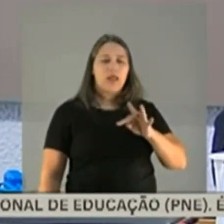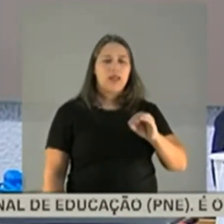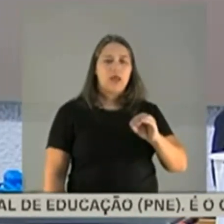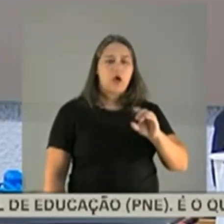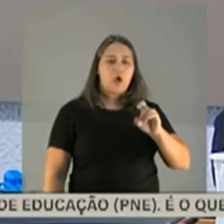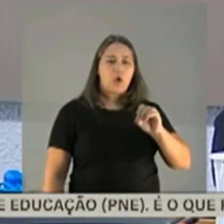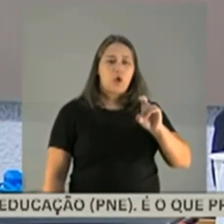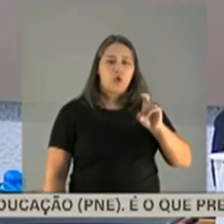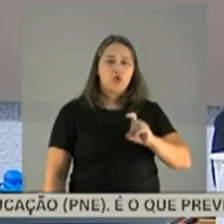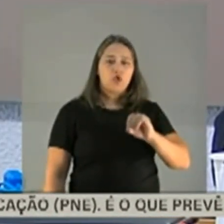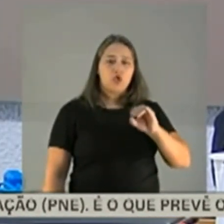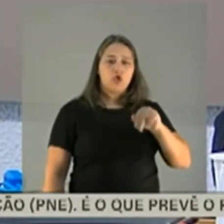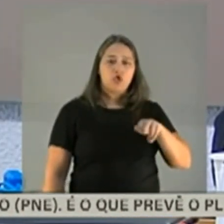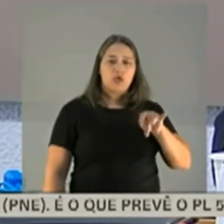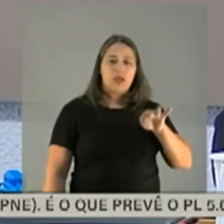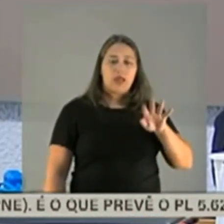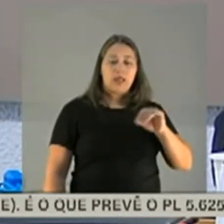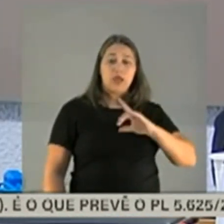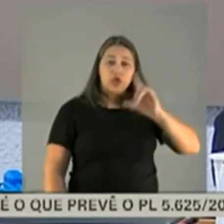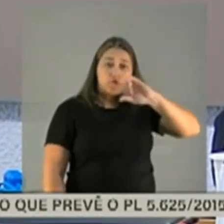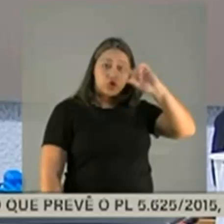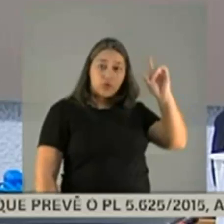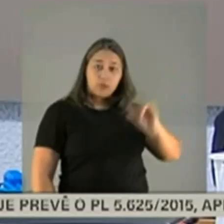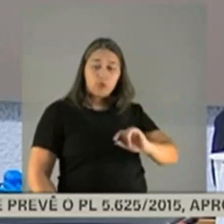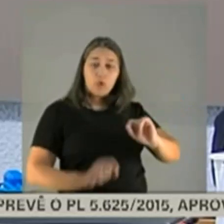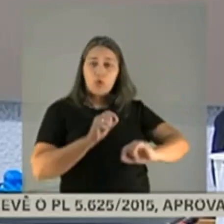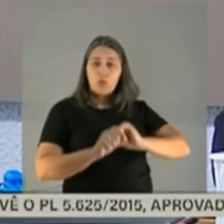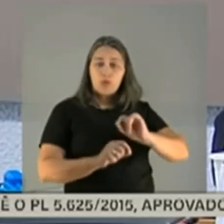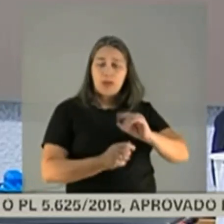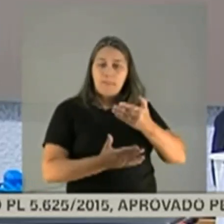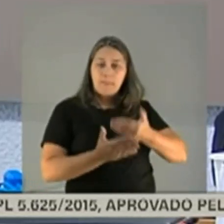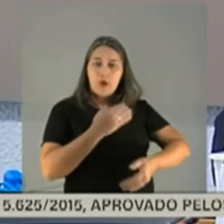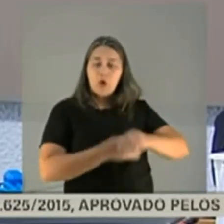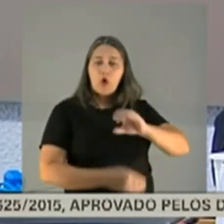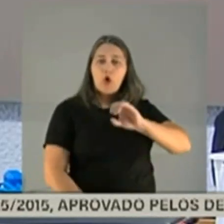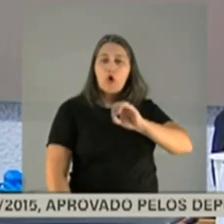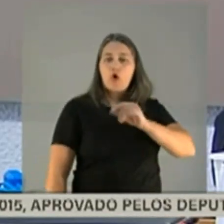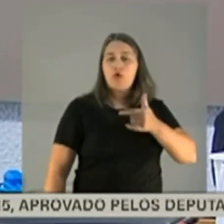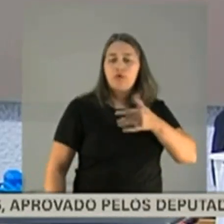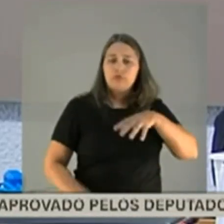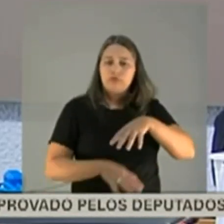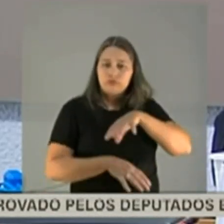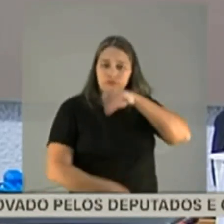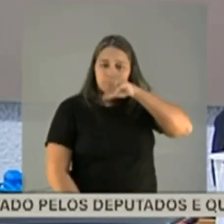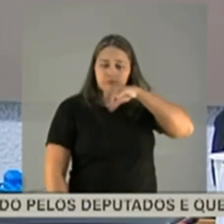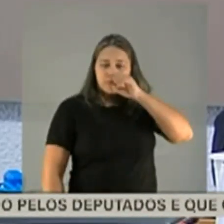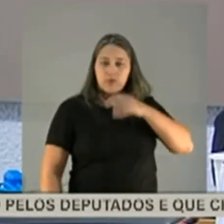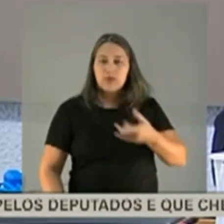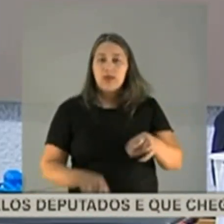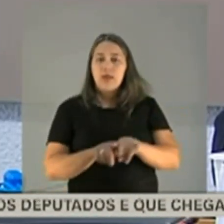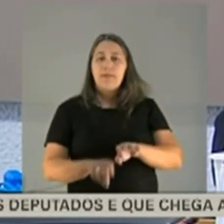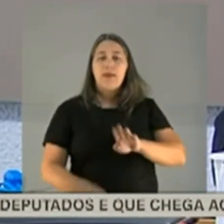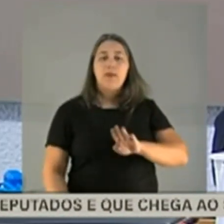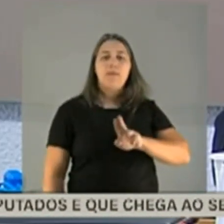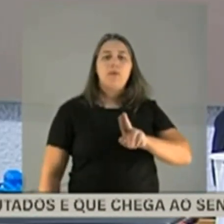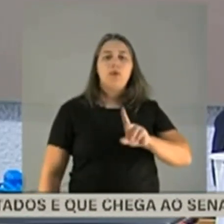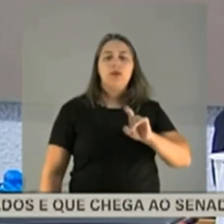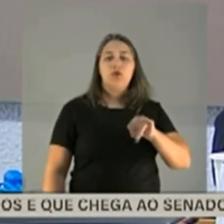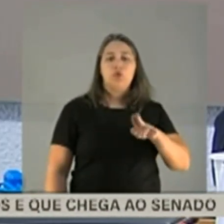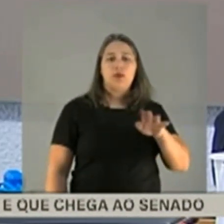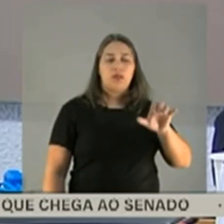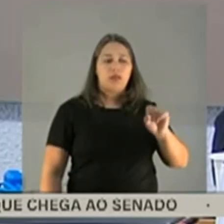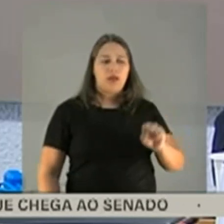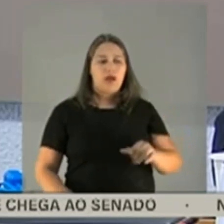reduziu 85% o risco de pressão oxigênio. Budesonida, o Stoic, reduziu 91% o